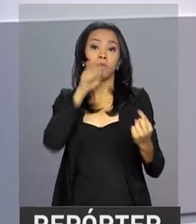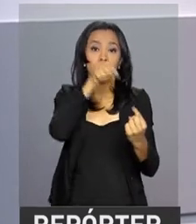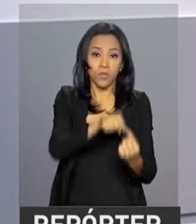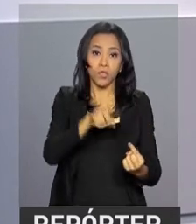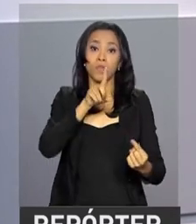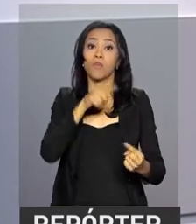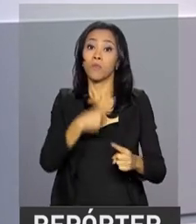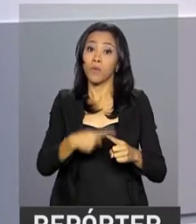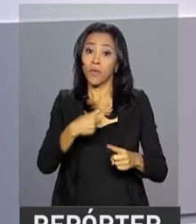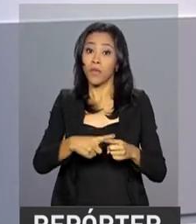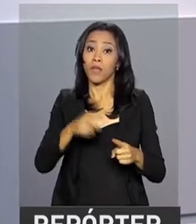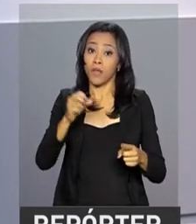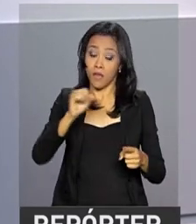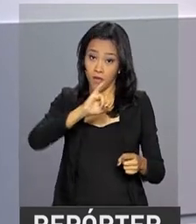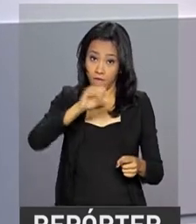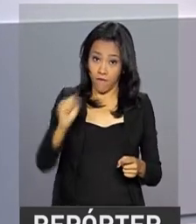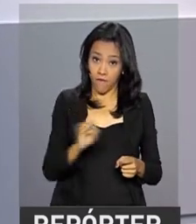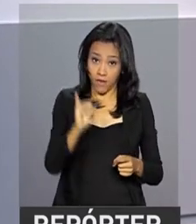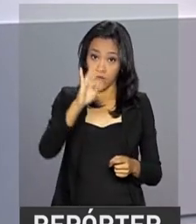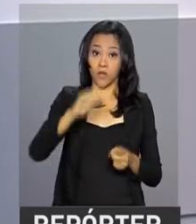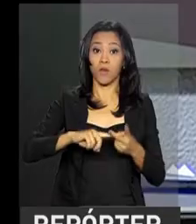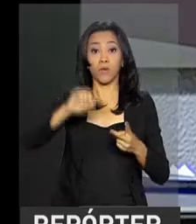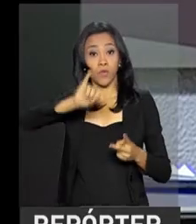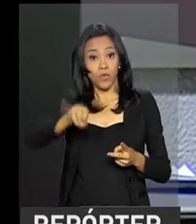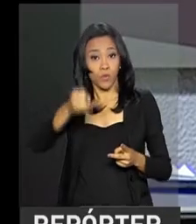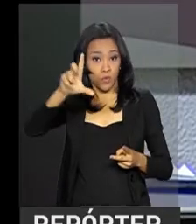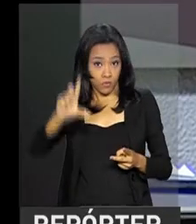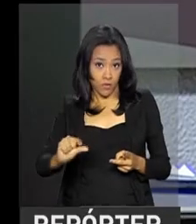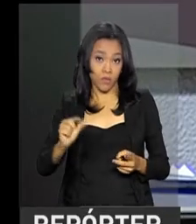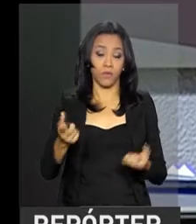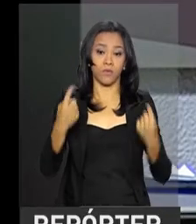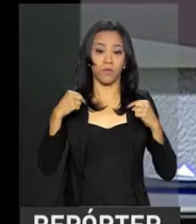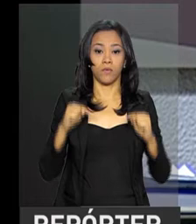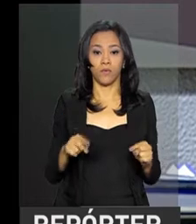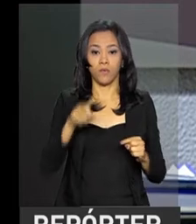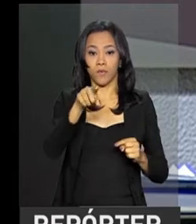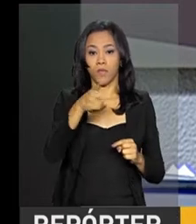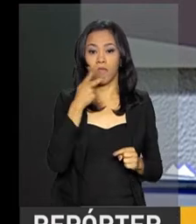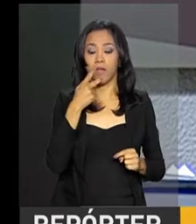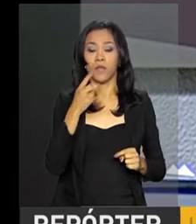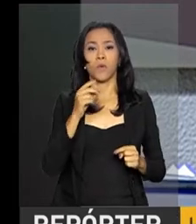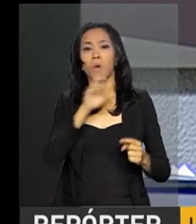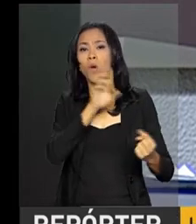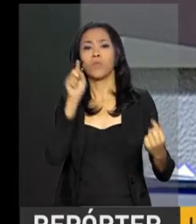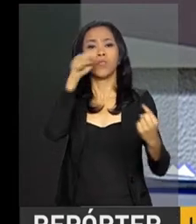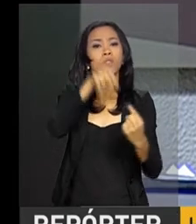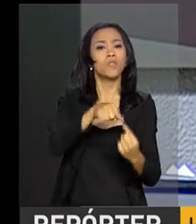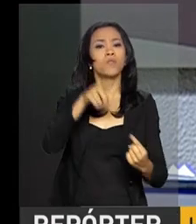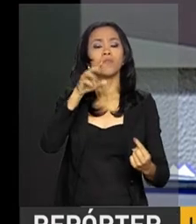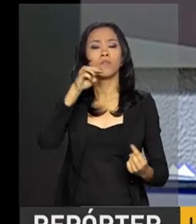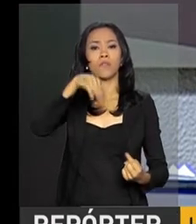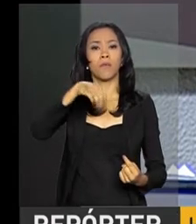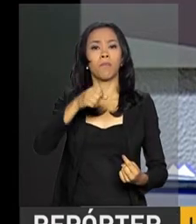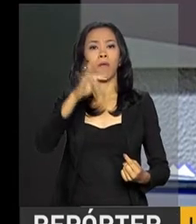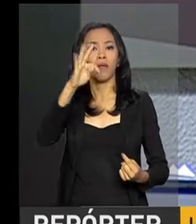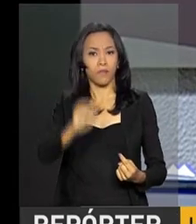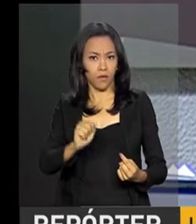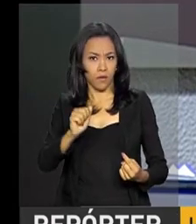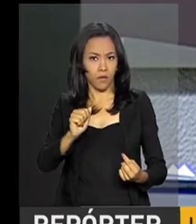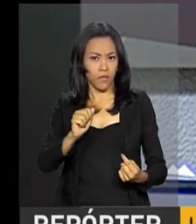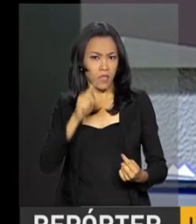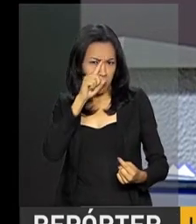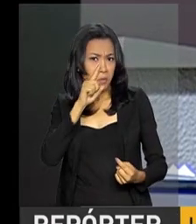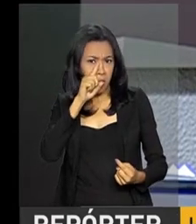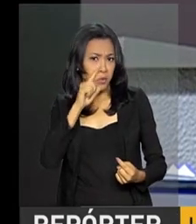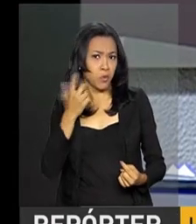como inflação e juros baixos meta fiscal existe o risco da meta não ser cumprida